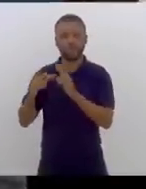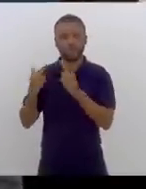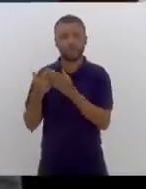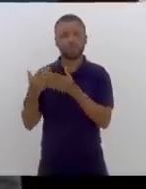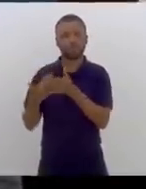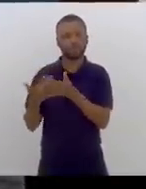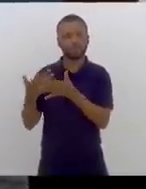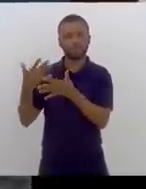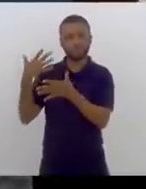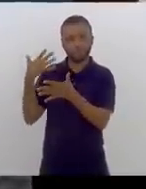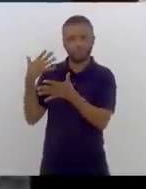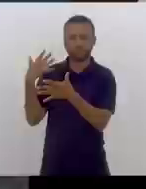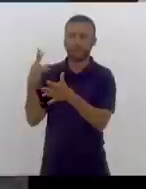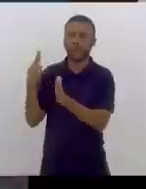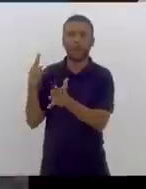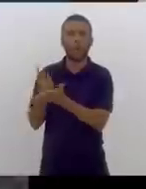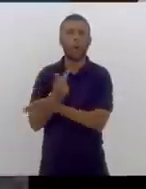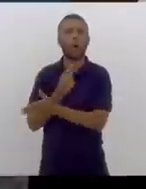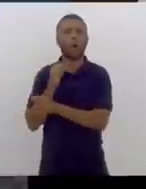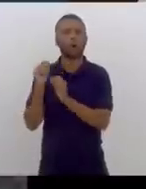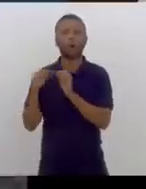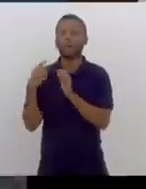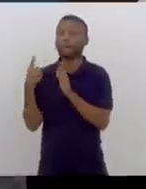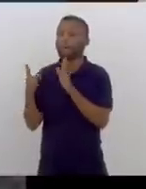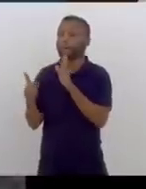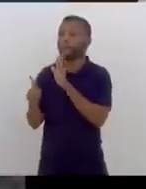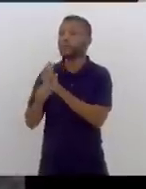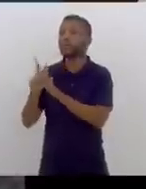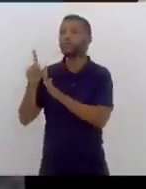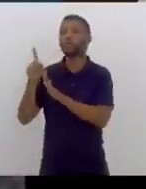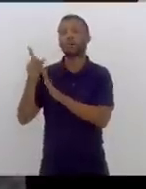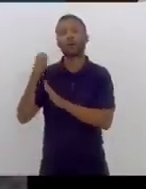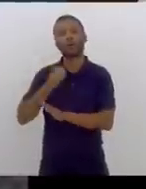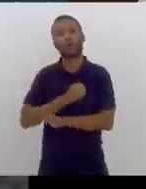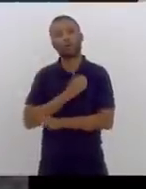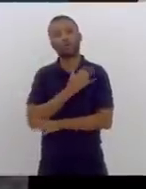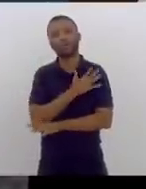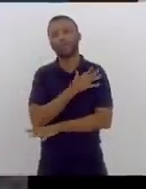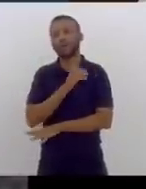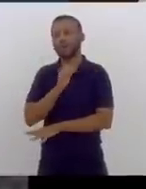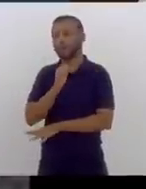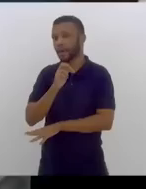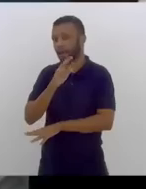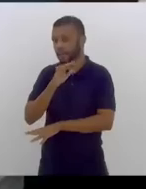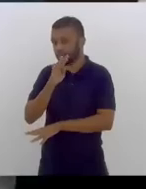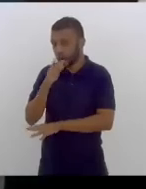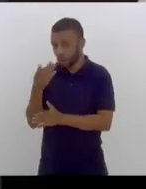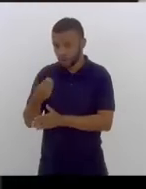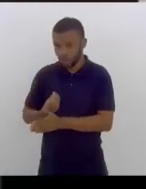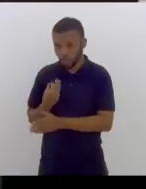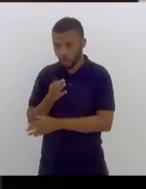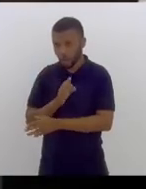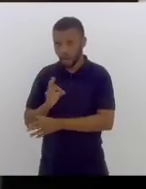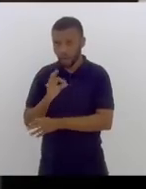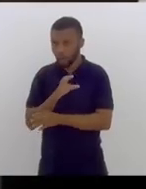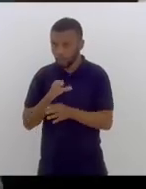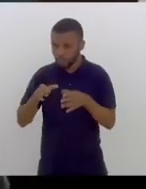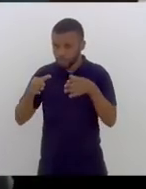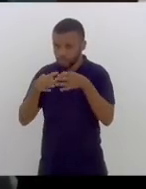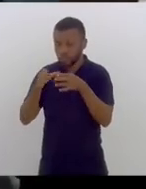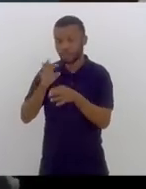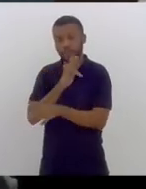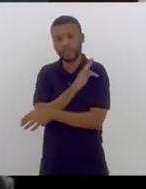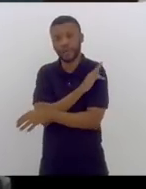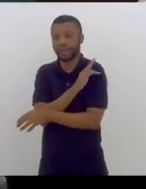Deputado é nós perguntamos aqui a Coronel Sarita que hoje não se encontra hoje o órgão técnico não tá presente